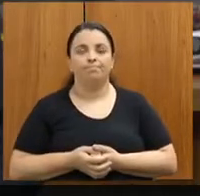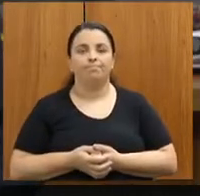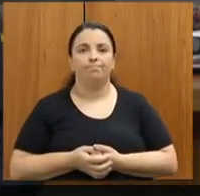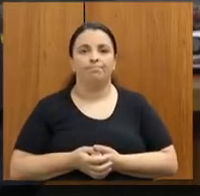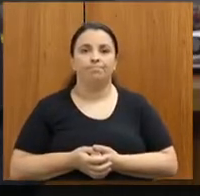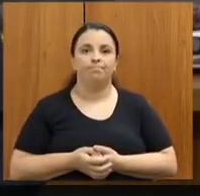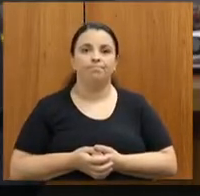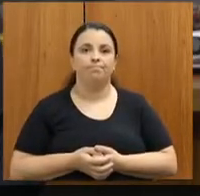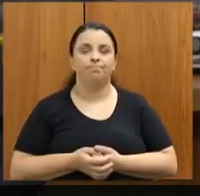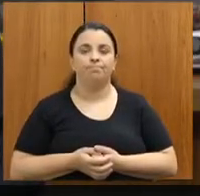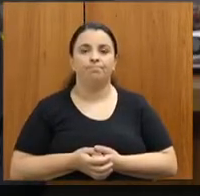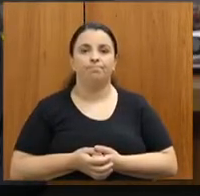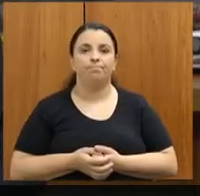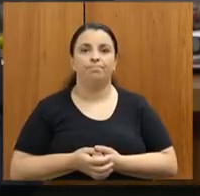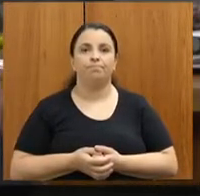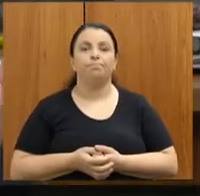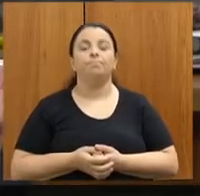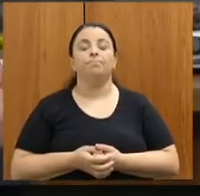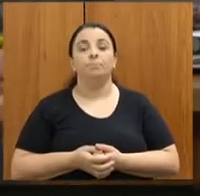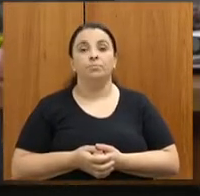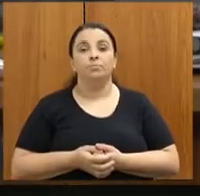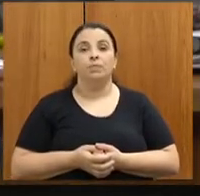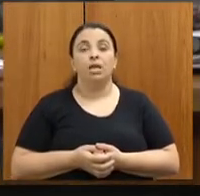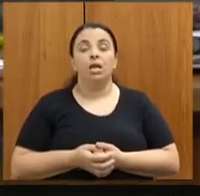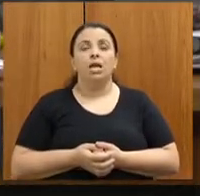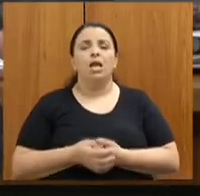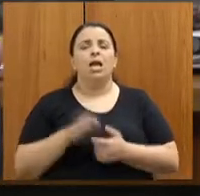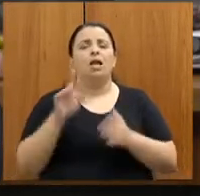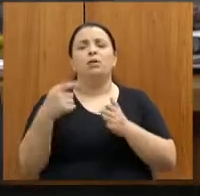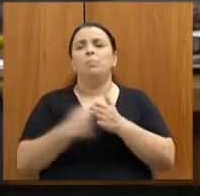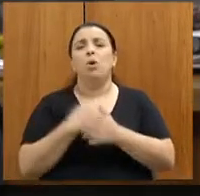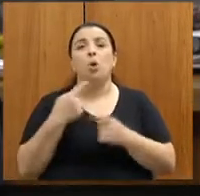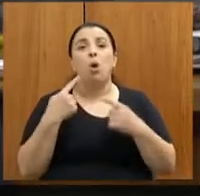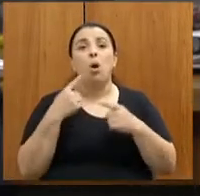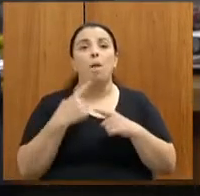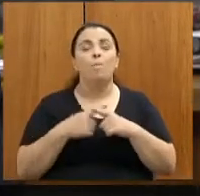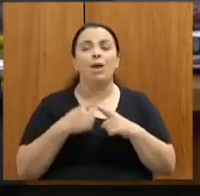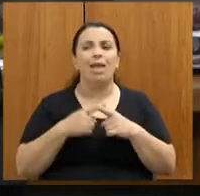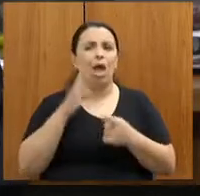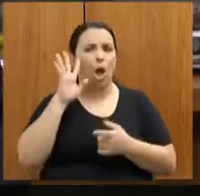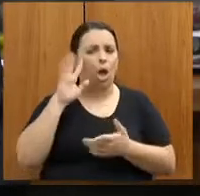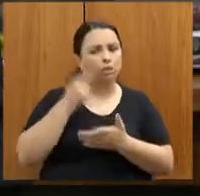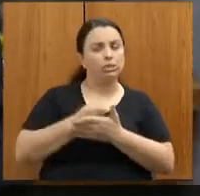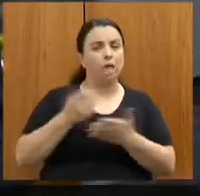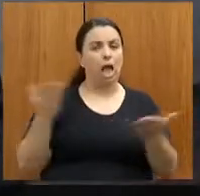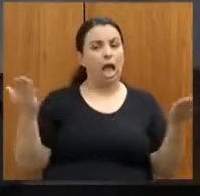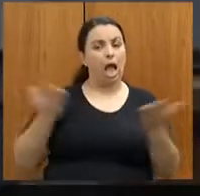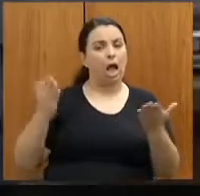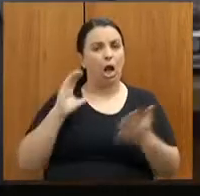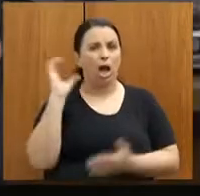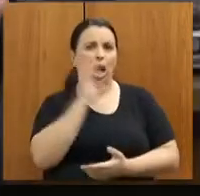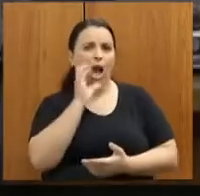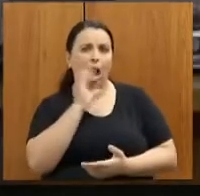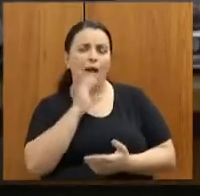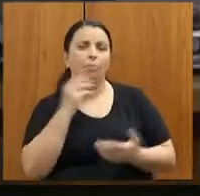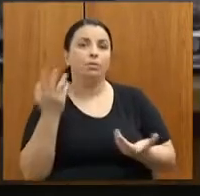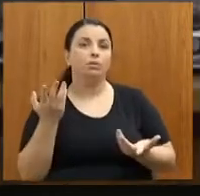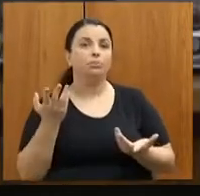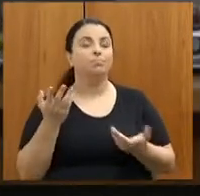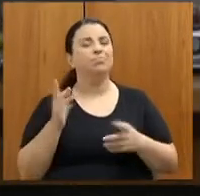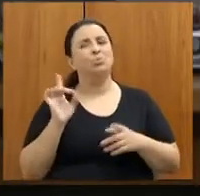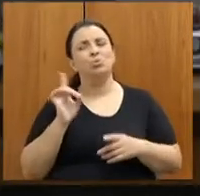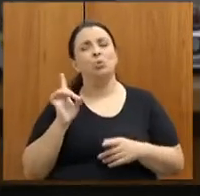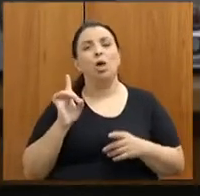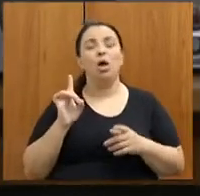é a questão de imediatismo foi isso o motivo que como eu coloquei que o senhor não é questão de imediatismo é a